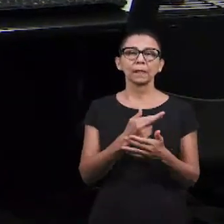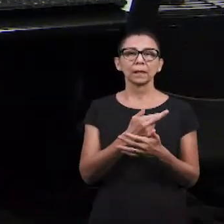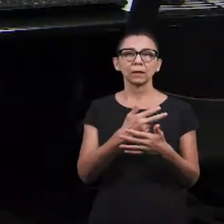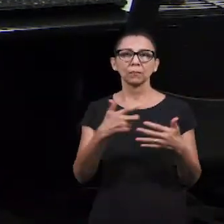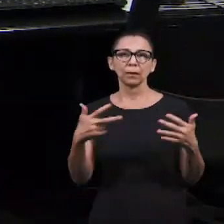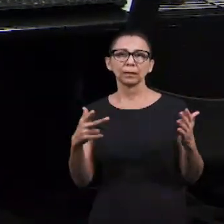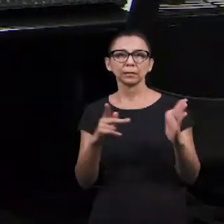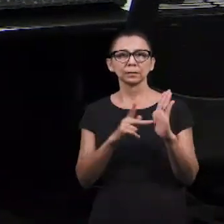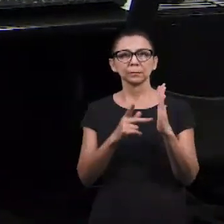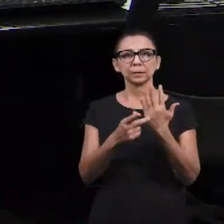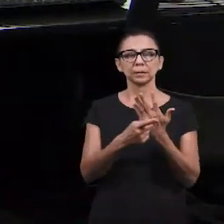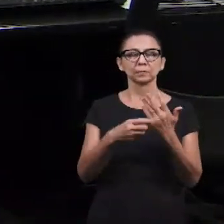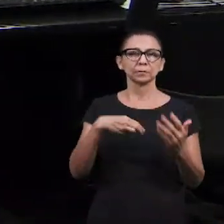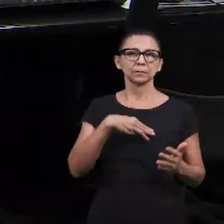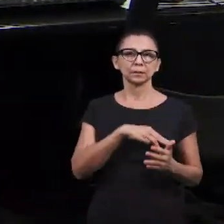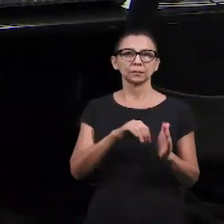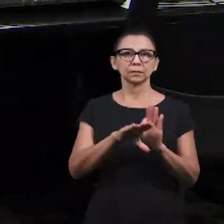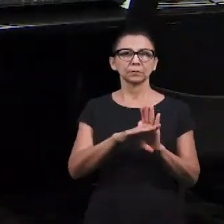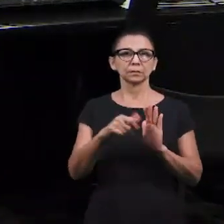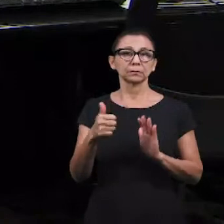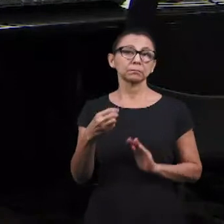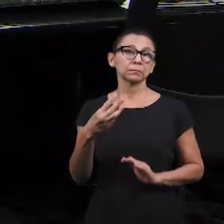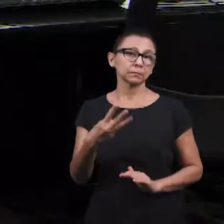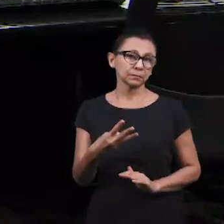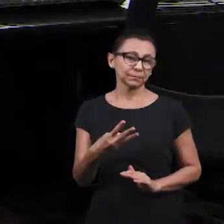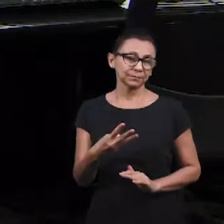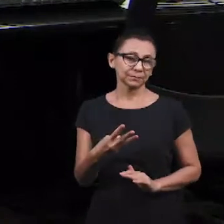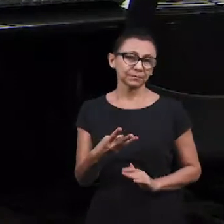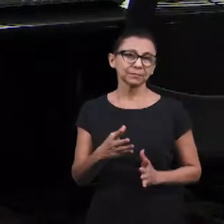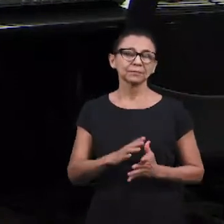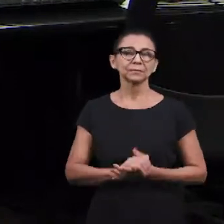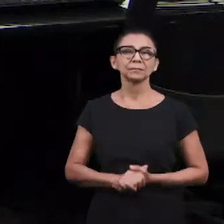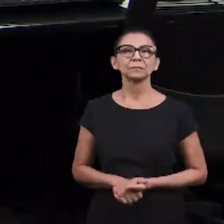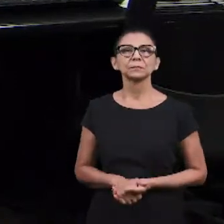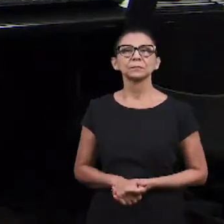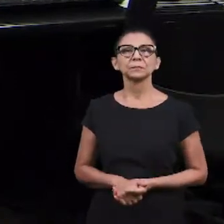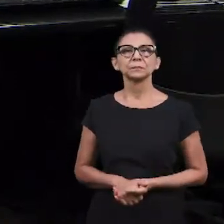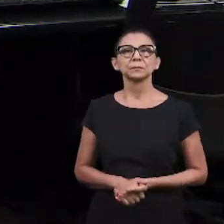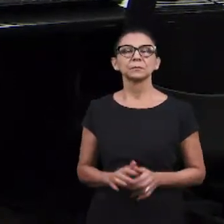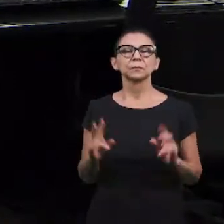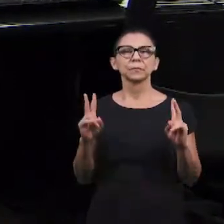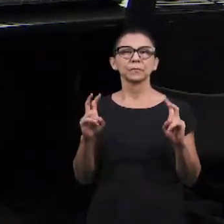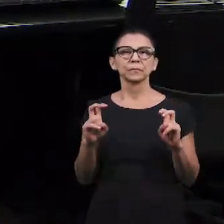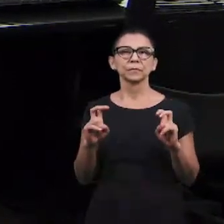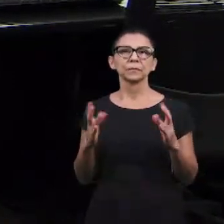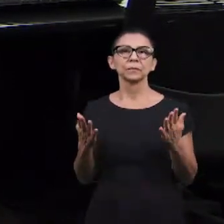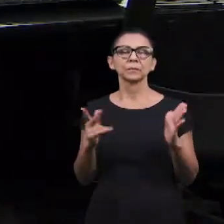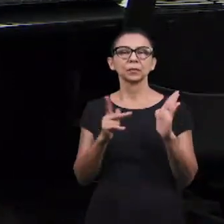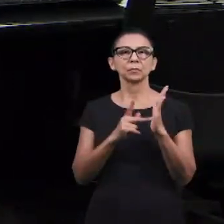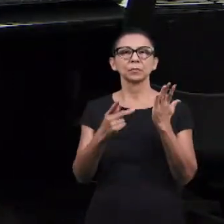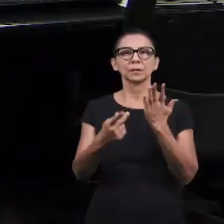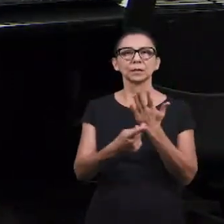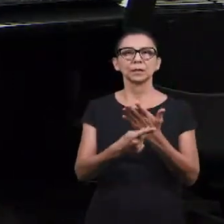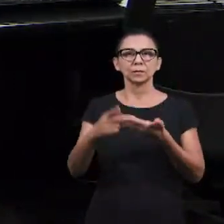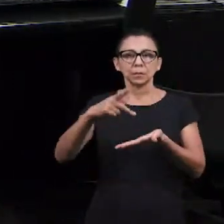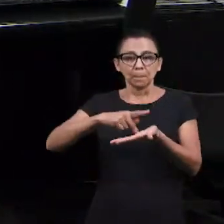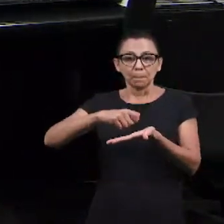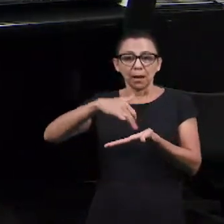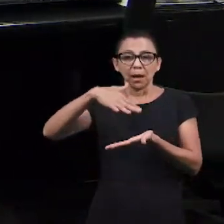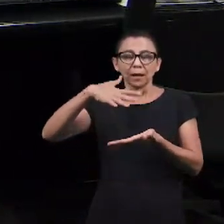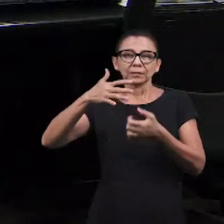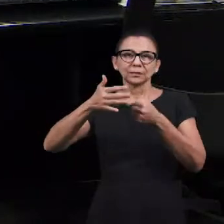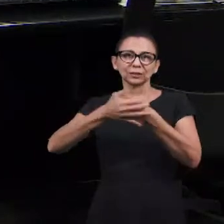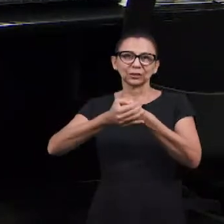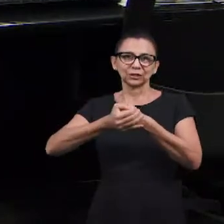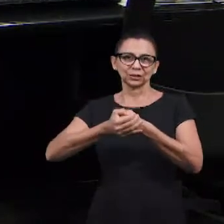de Mateus capítulo 13. E desta vez nós iremos falar sobre a parábola do tesouro